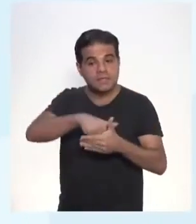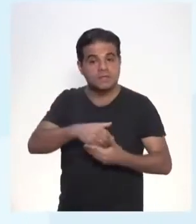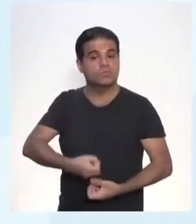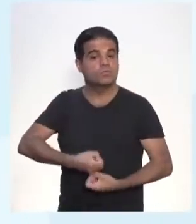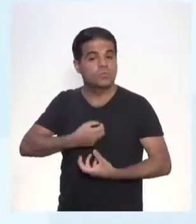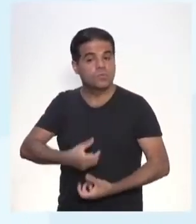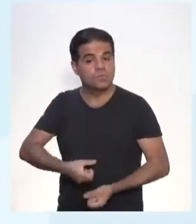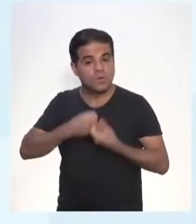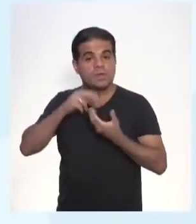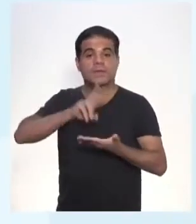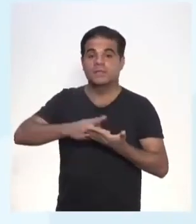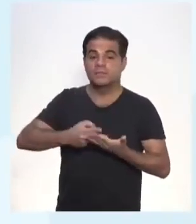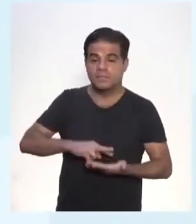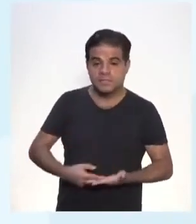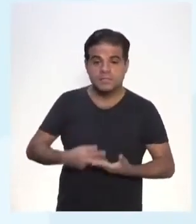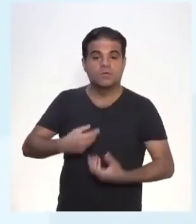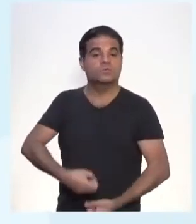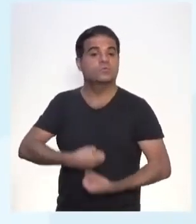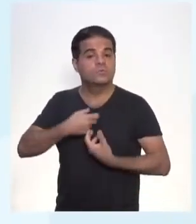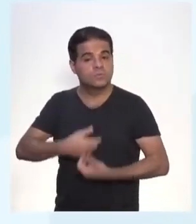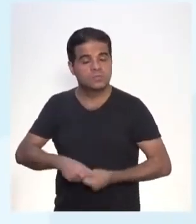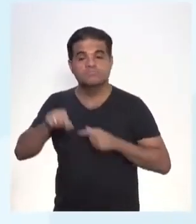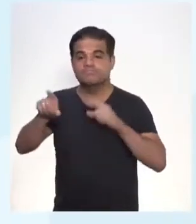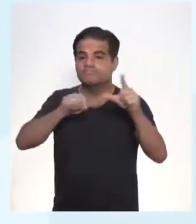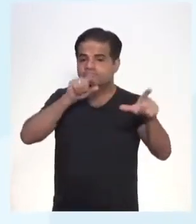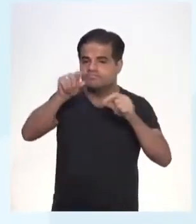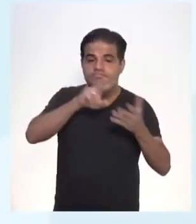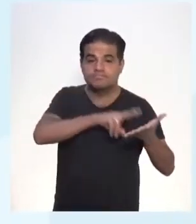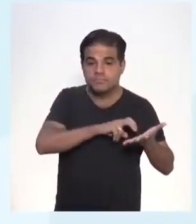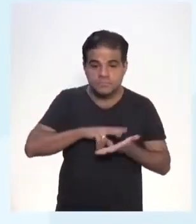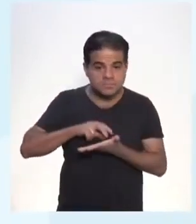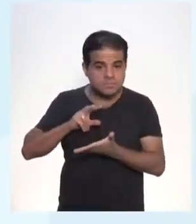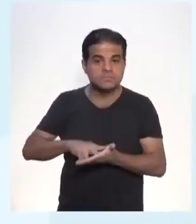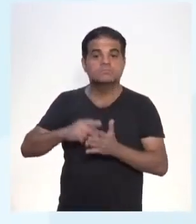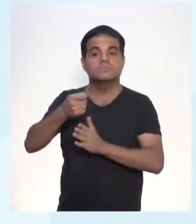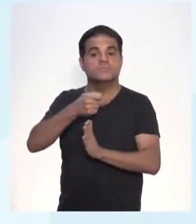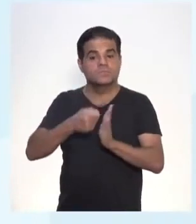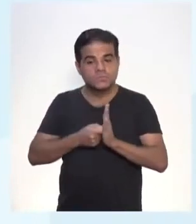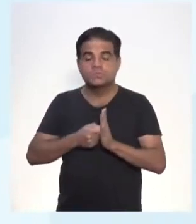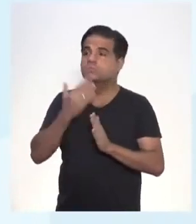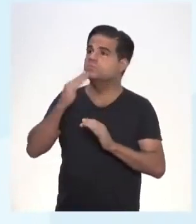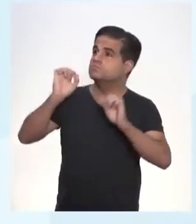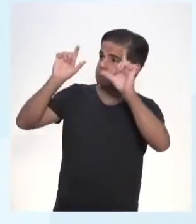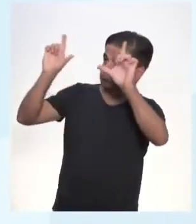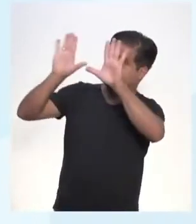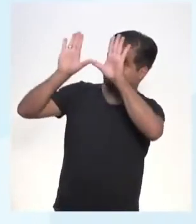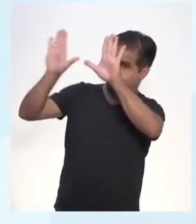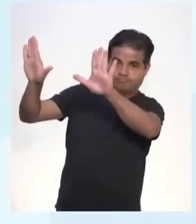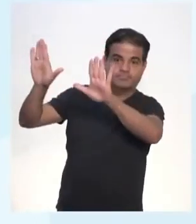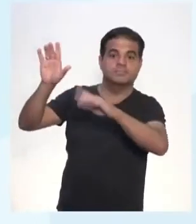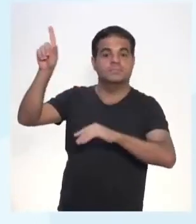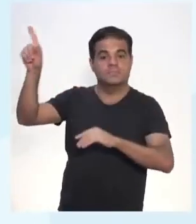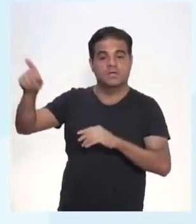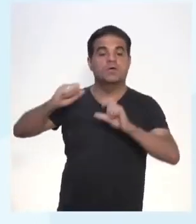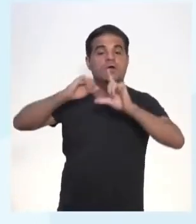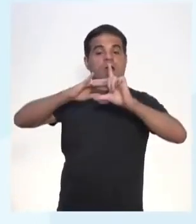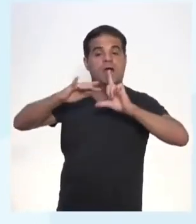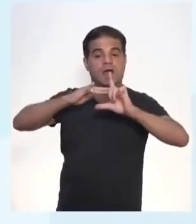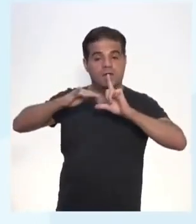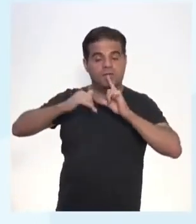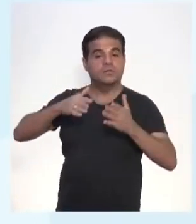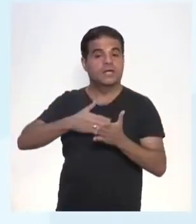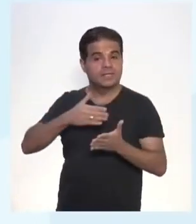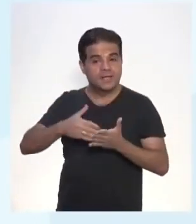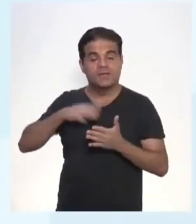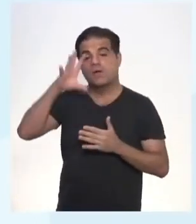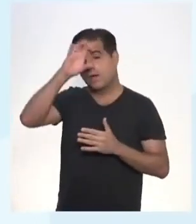poema. Interpretação do poema a partir das escolhas vocabulares do autor. Vou pedir para ficar um pouquinho na tela. Está aí ó, o QR Code do